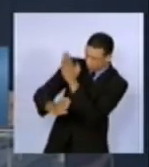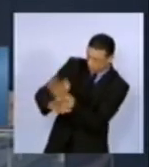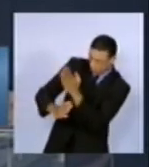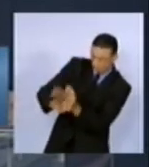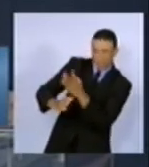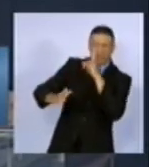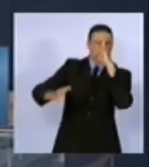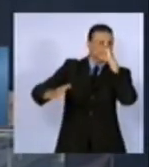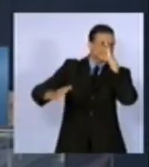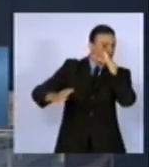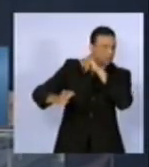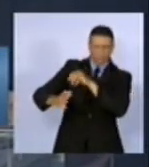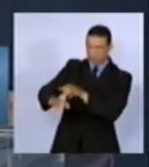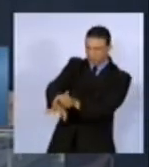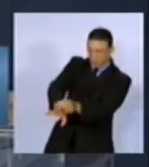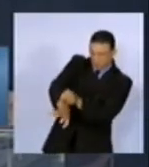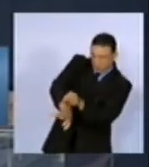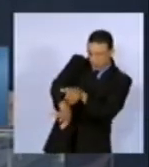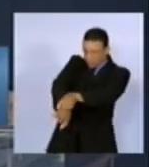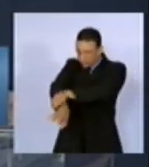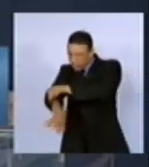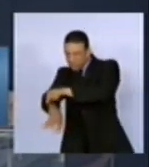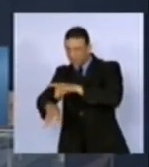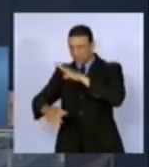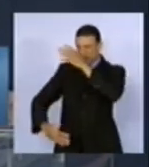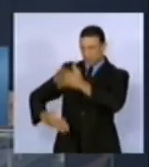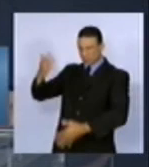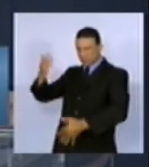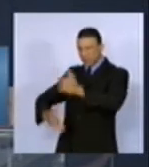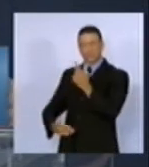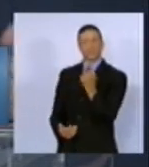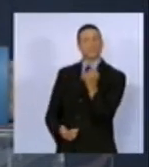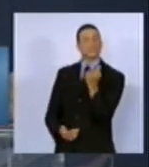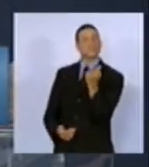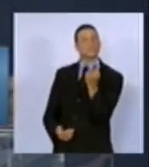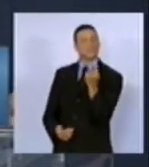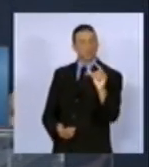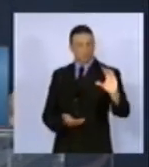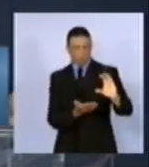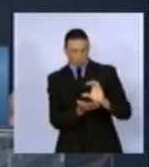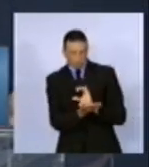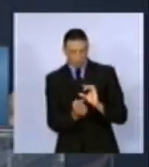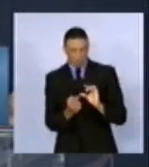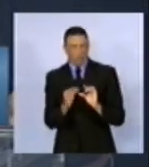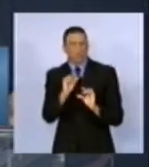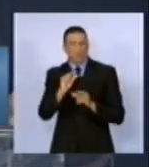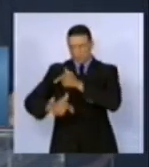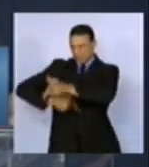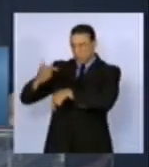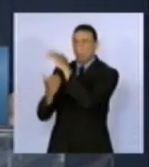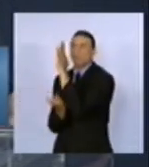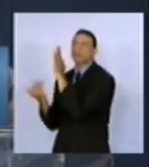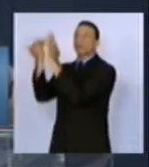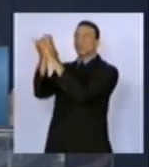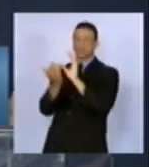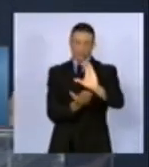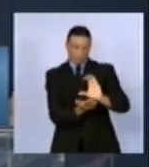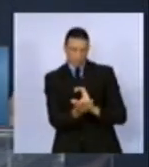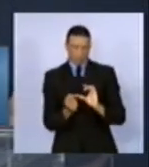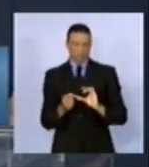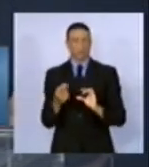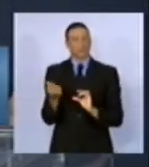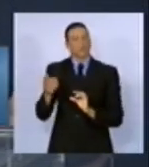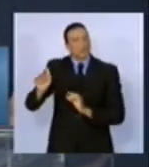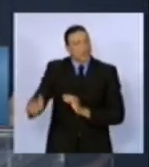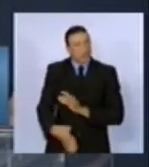cortar porque a dificuldade para disparo de Palha é muito grande eles ganharem ou menos mesmo recebendo mais o caso se venha a